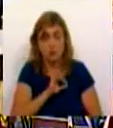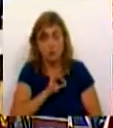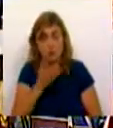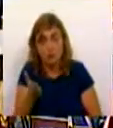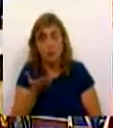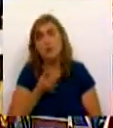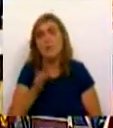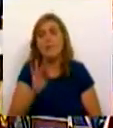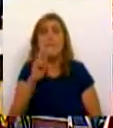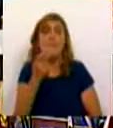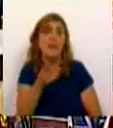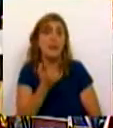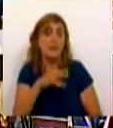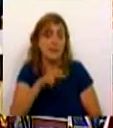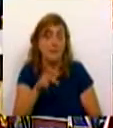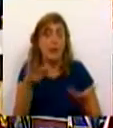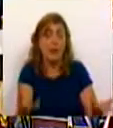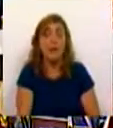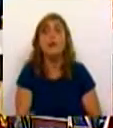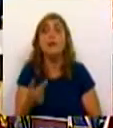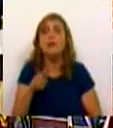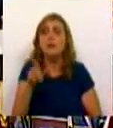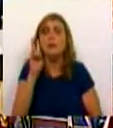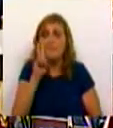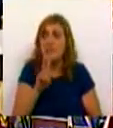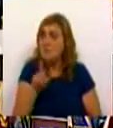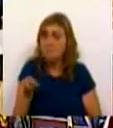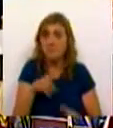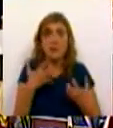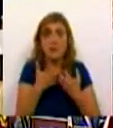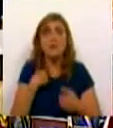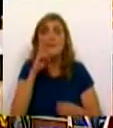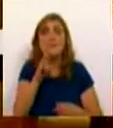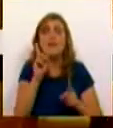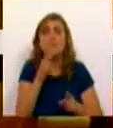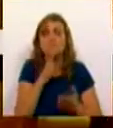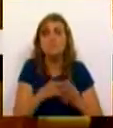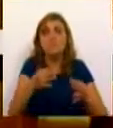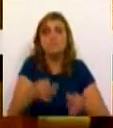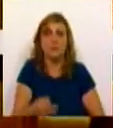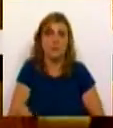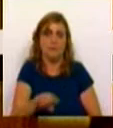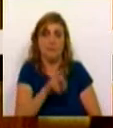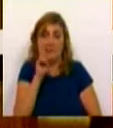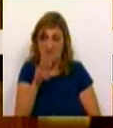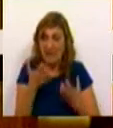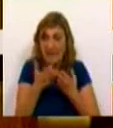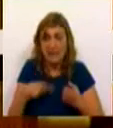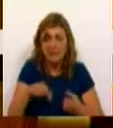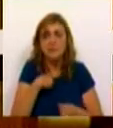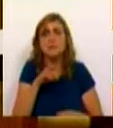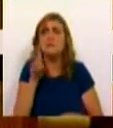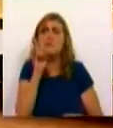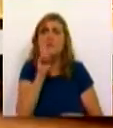Sra. Deputada Fátima Ramos, onde vê guerrilha, nós vemos autenticidade. Onde vê guerrilha, nós